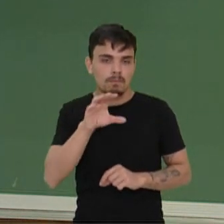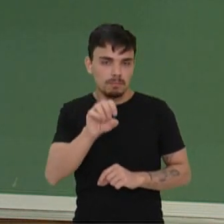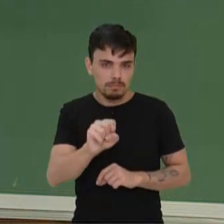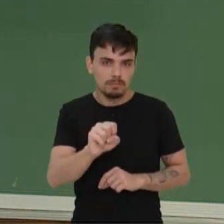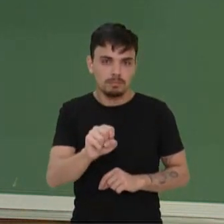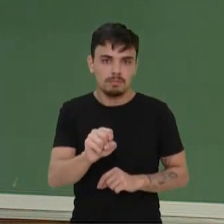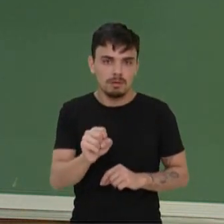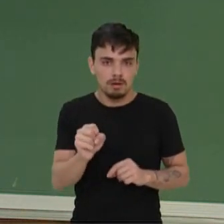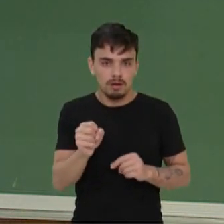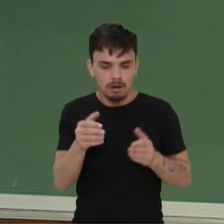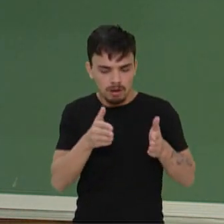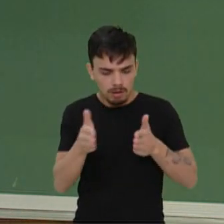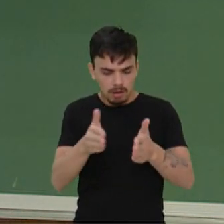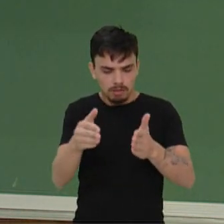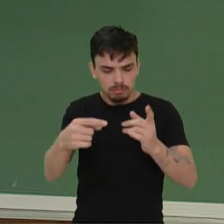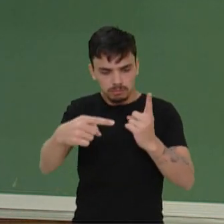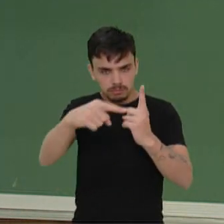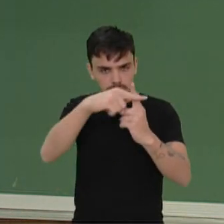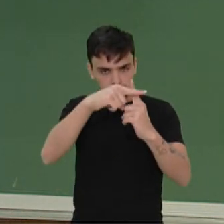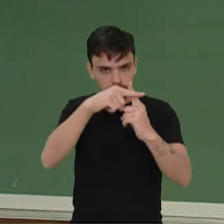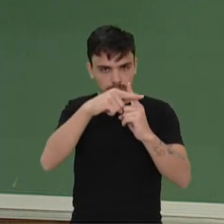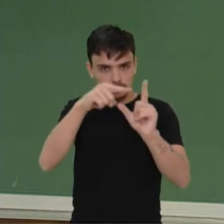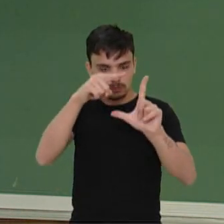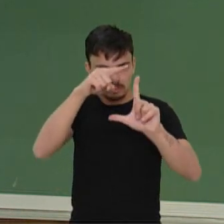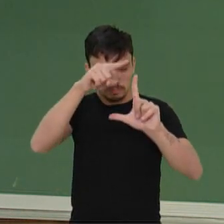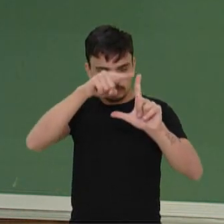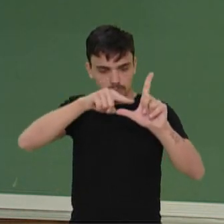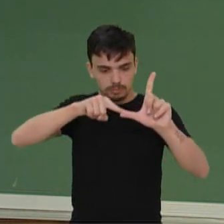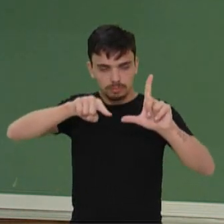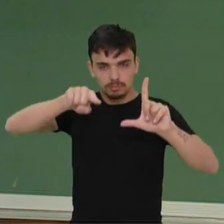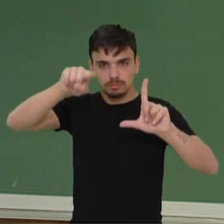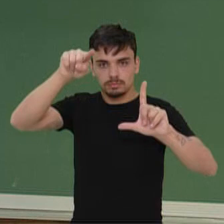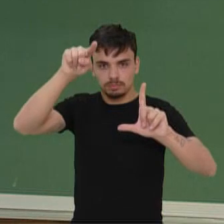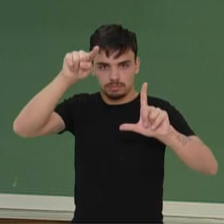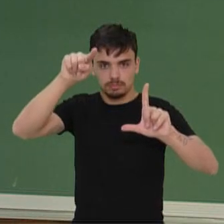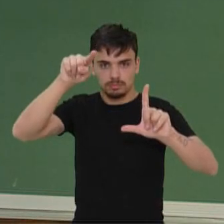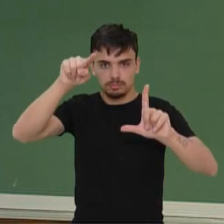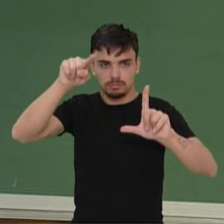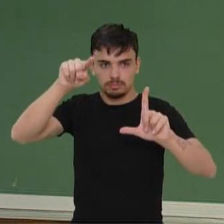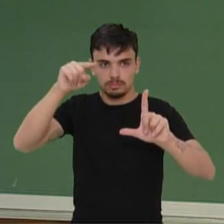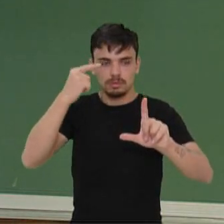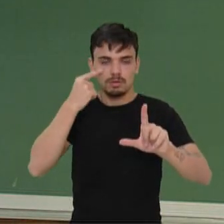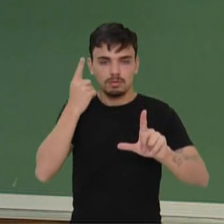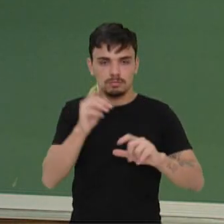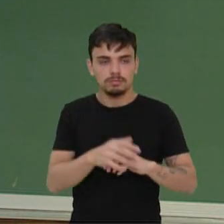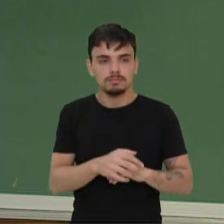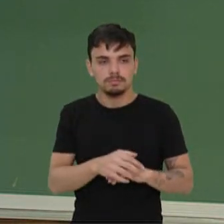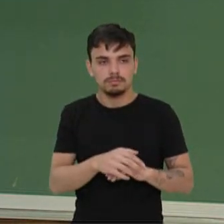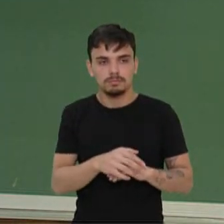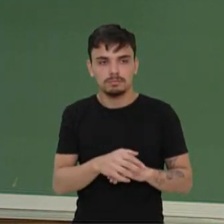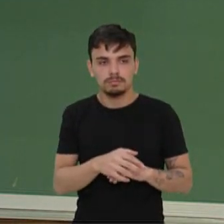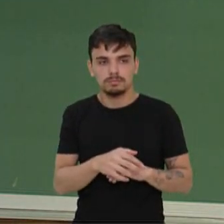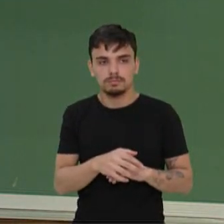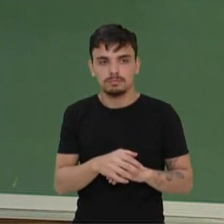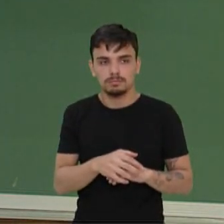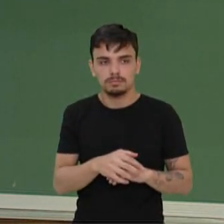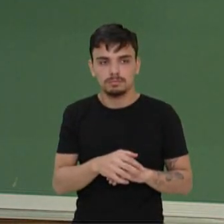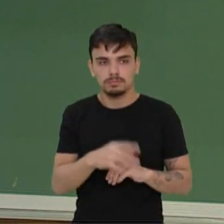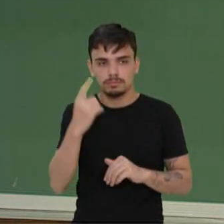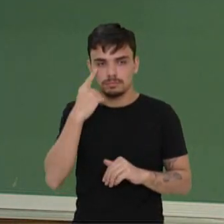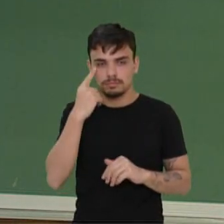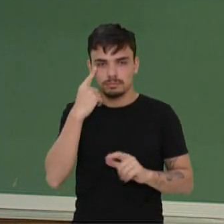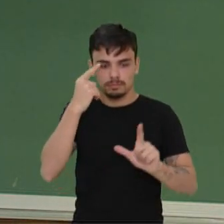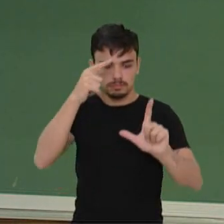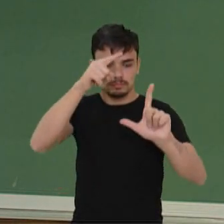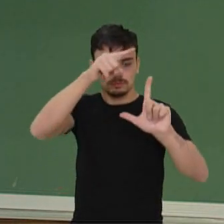caminho positivo do eixo x, o caminho crescente do eixo x. A gente sabe que o eixo x ele vai crescendo da esquerda para a direita. Da esquerda para a direita, o gráfico vai